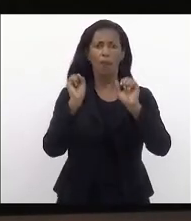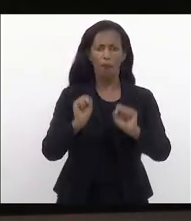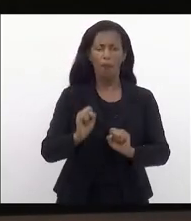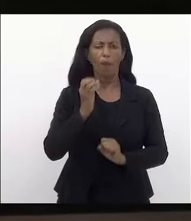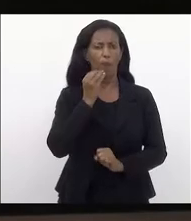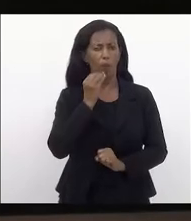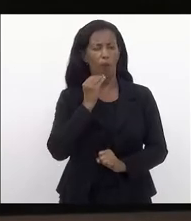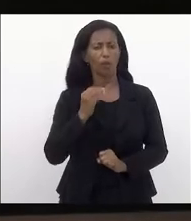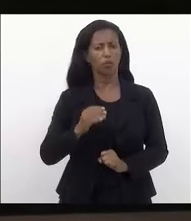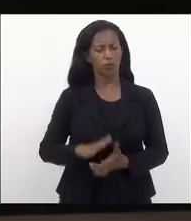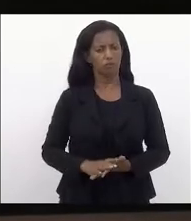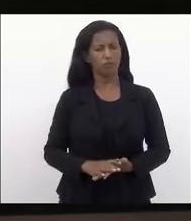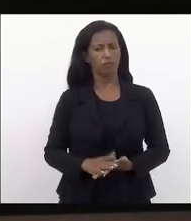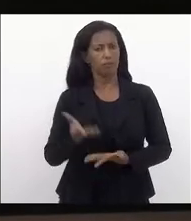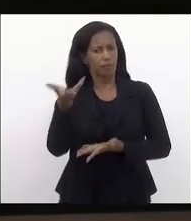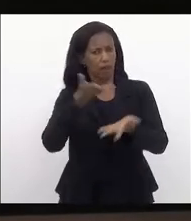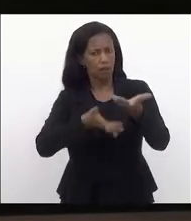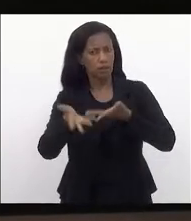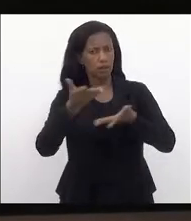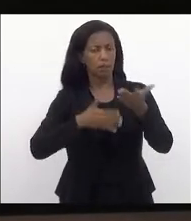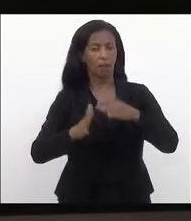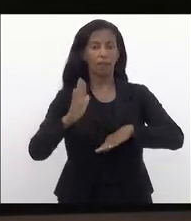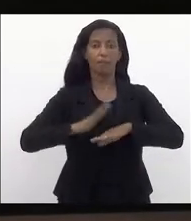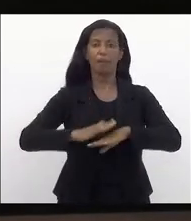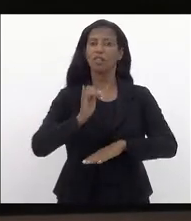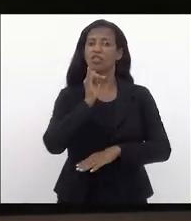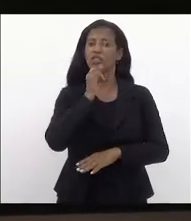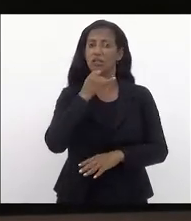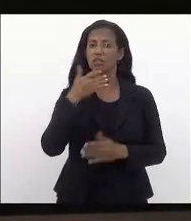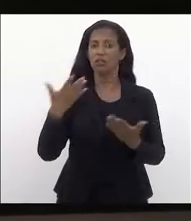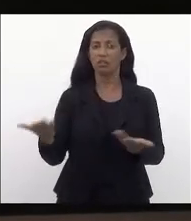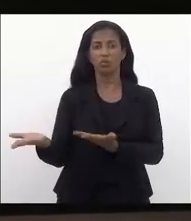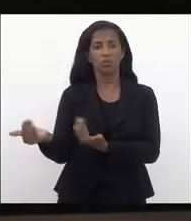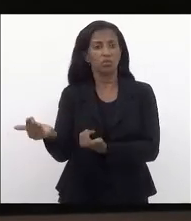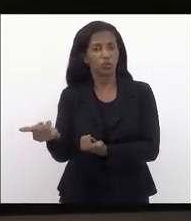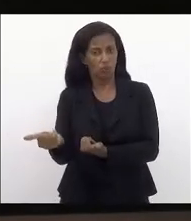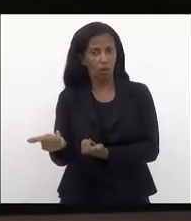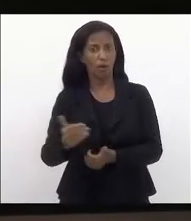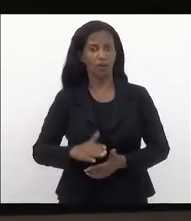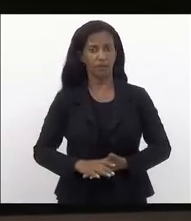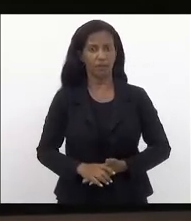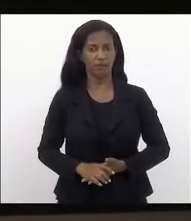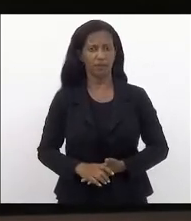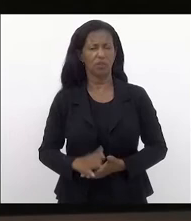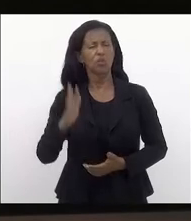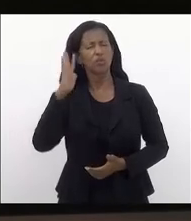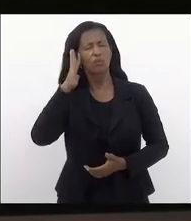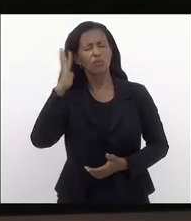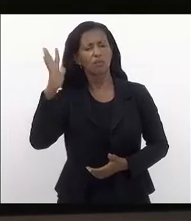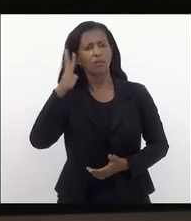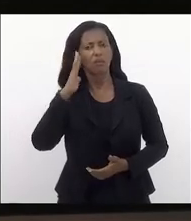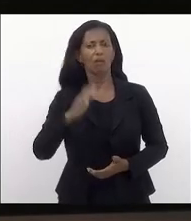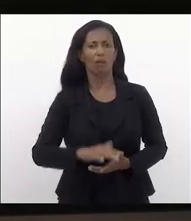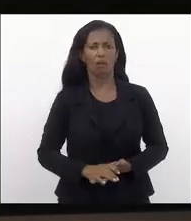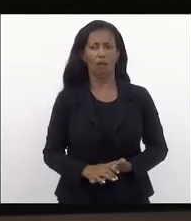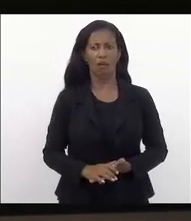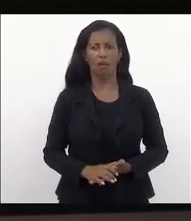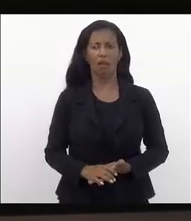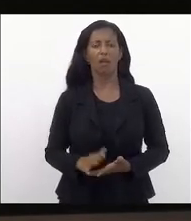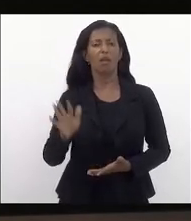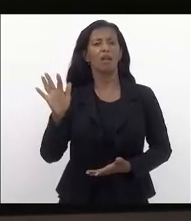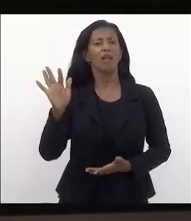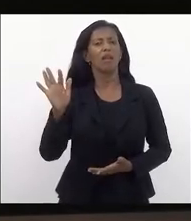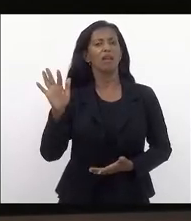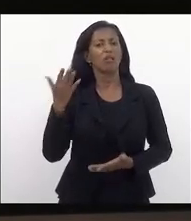sua contribuição e o mais triste ainda é de saber que os jovens da Zona Oeste que sonhavam um dia fazer universidade